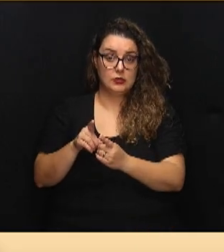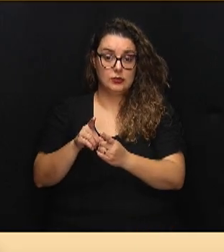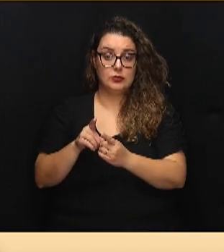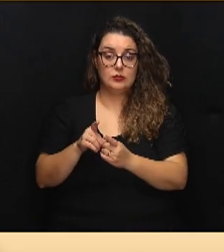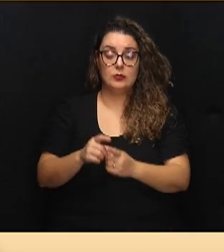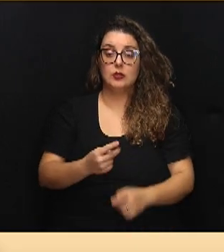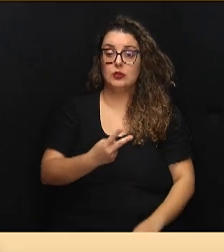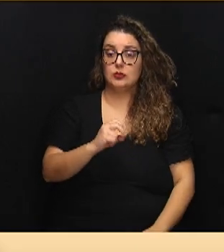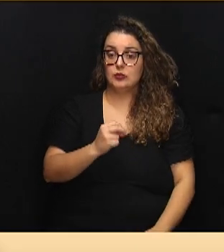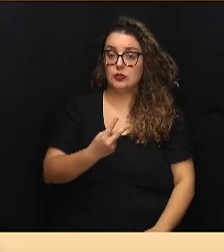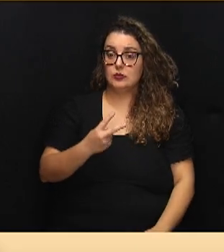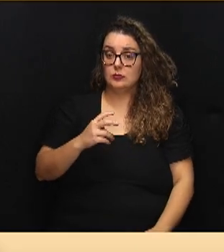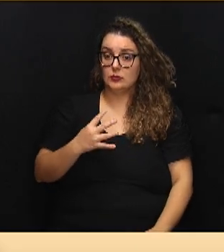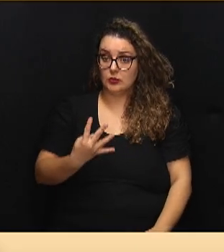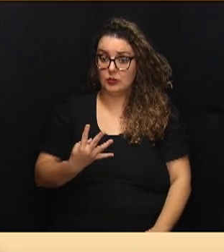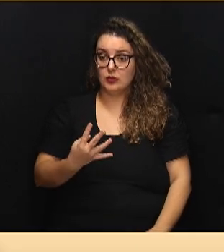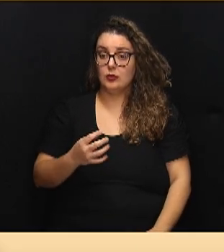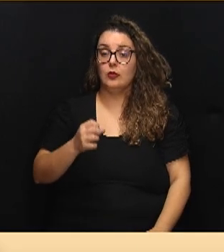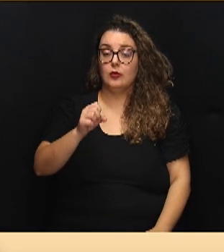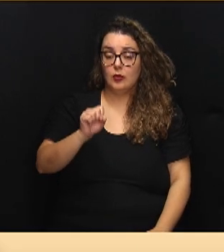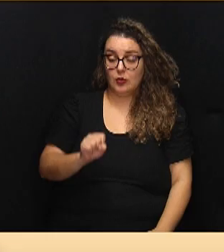Em 2024, foram